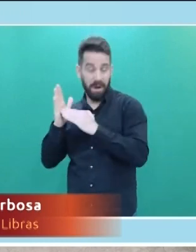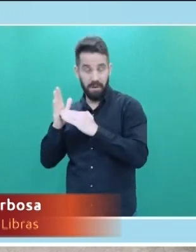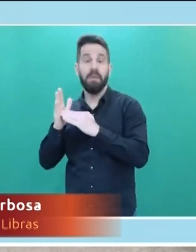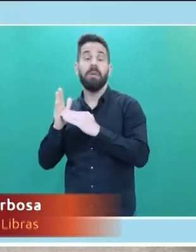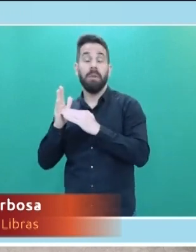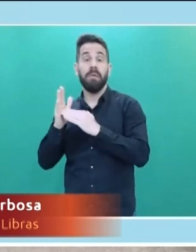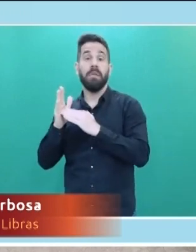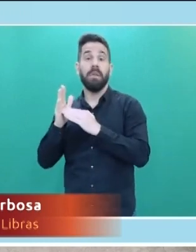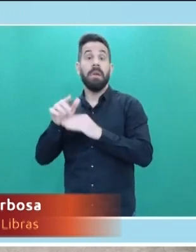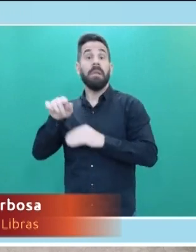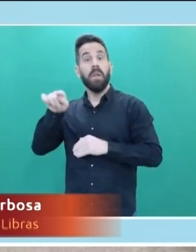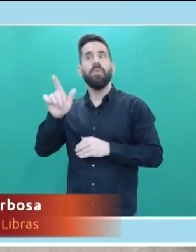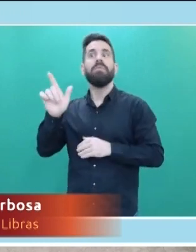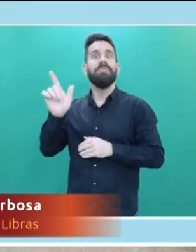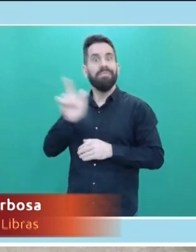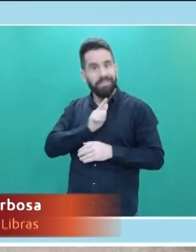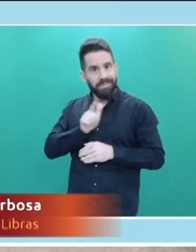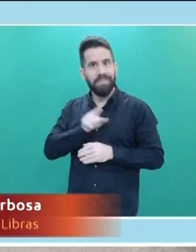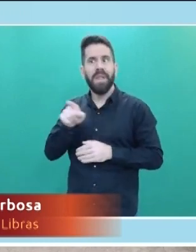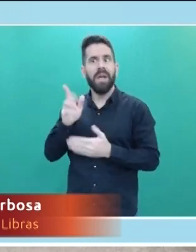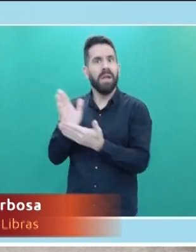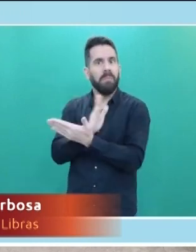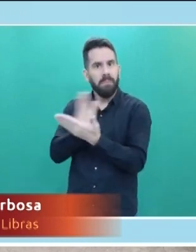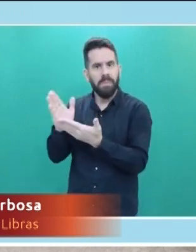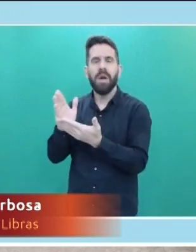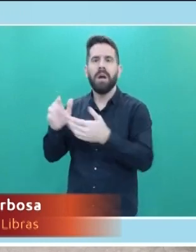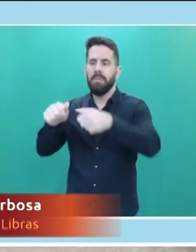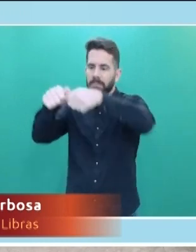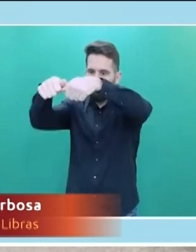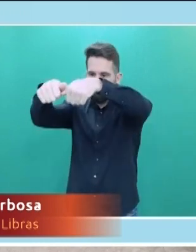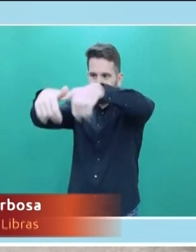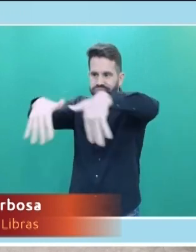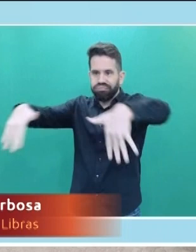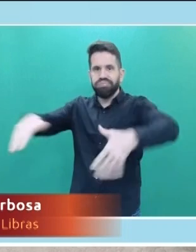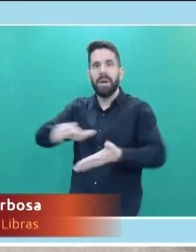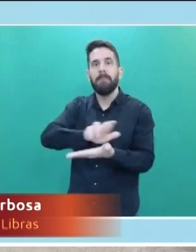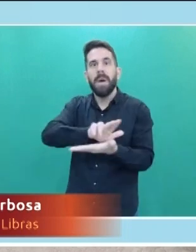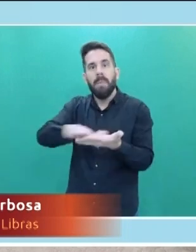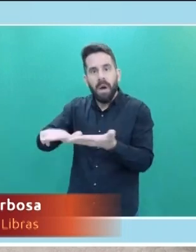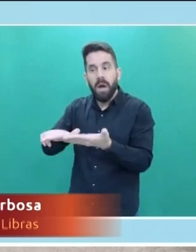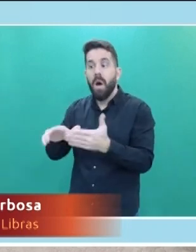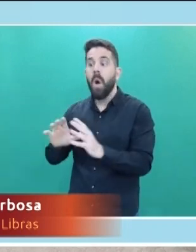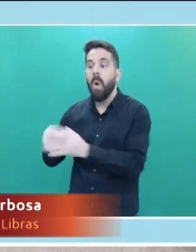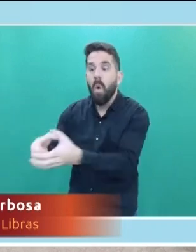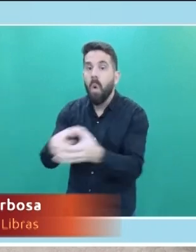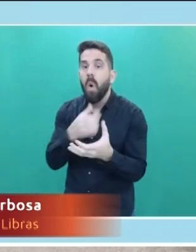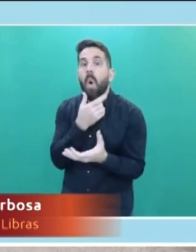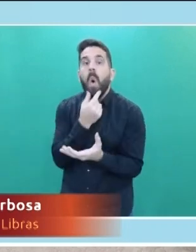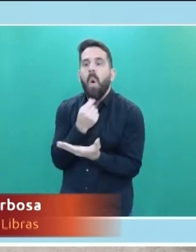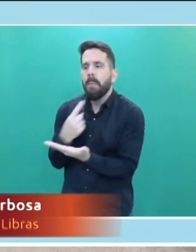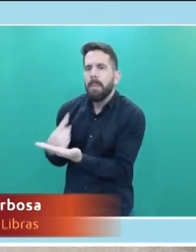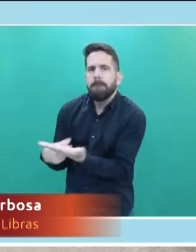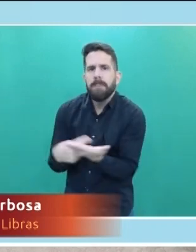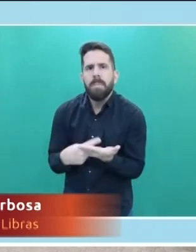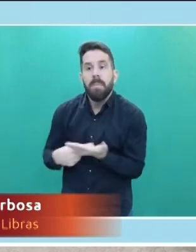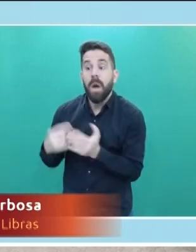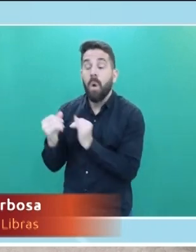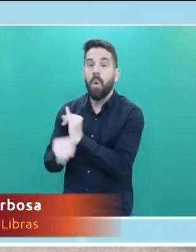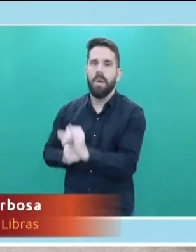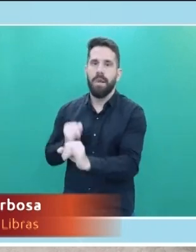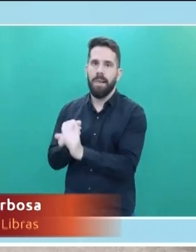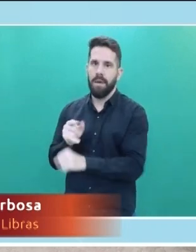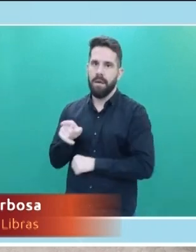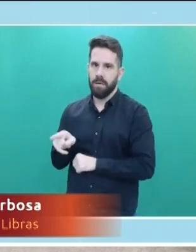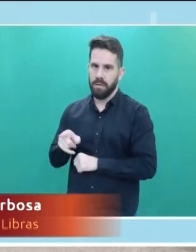algumas ramificações desses movimentos masculinistas dentro do universo online. E esses movimentos agregaram